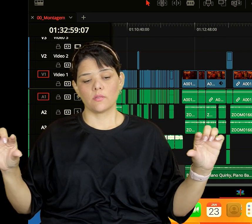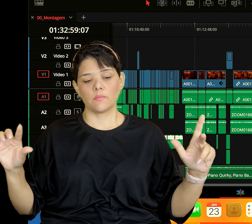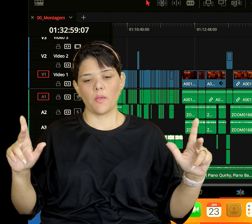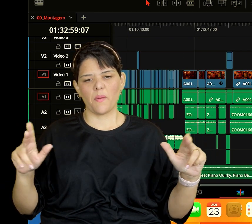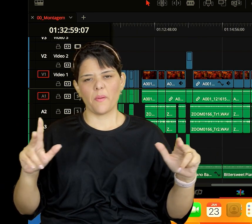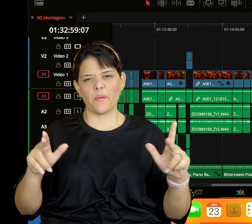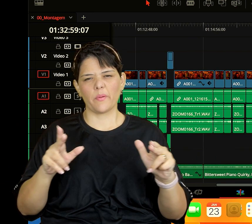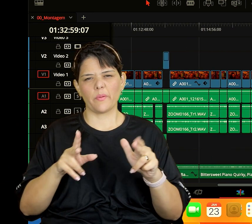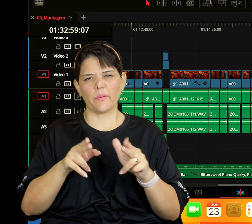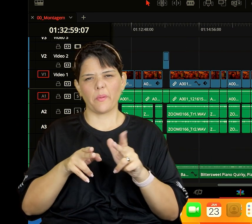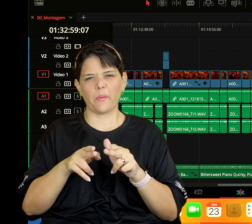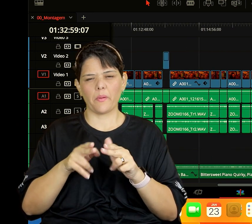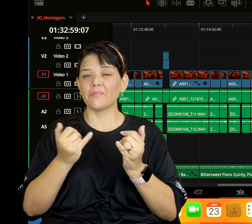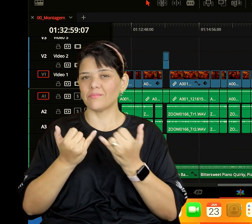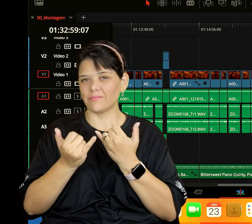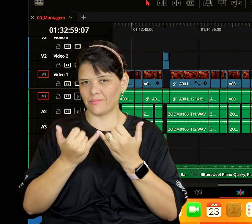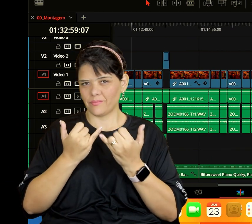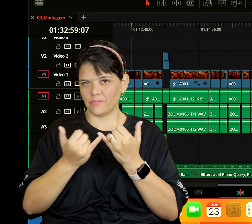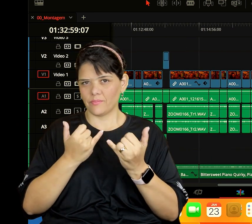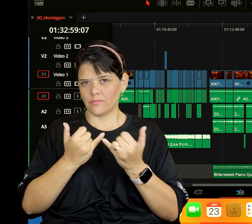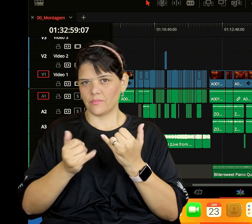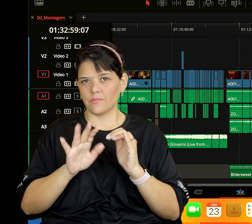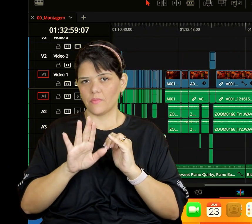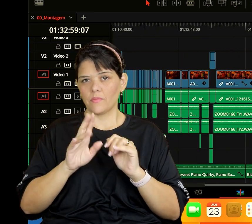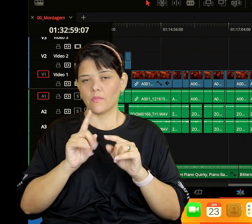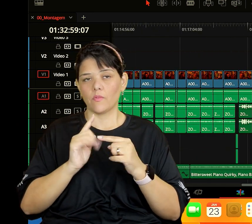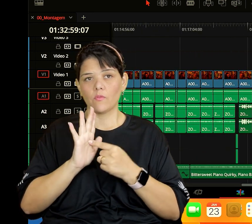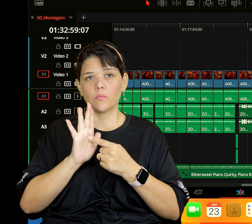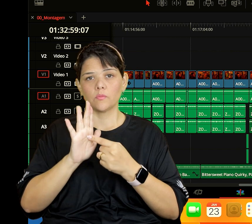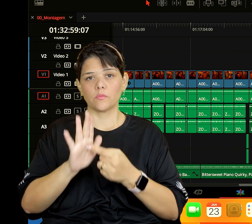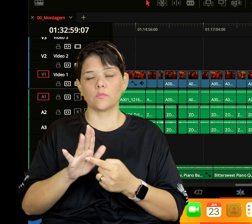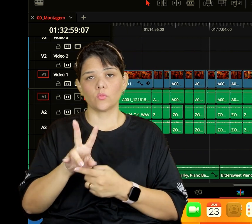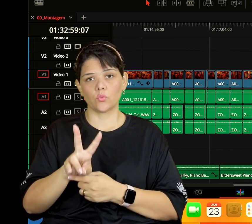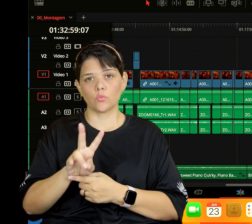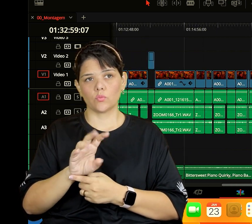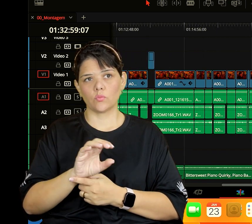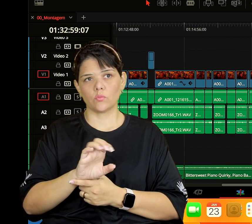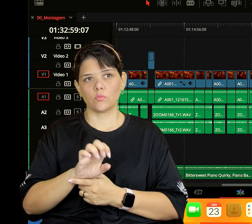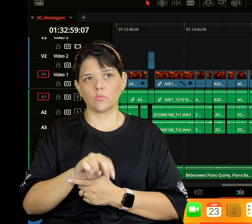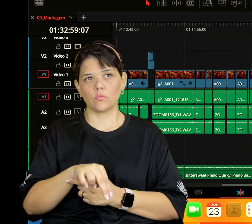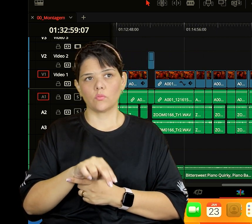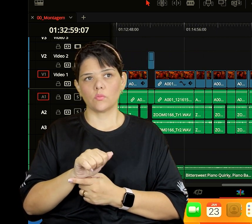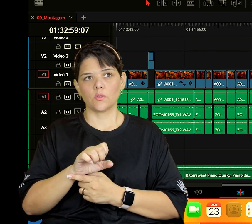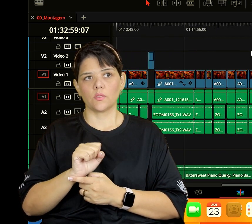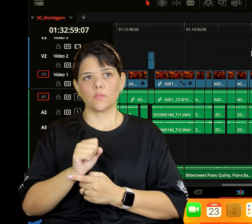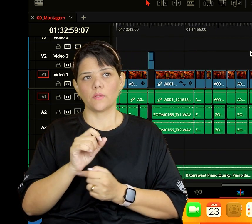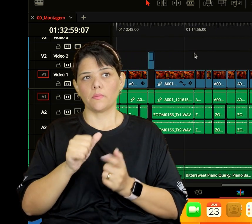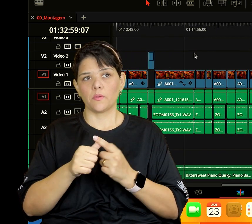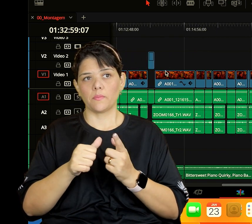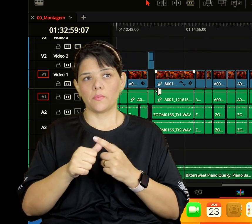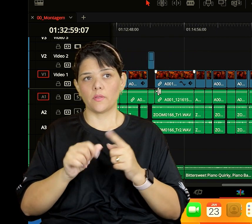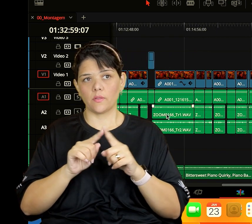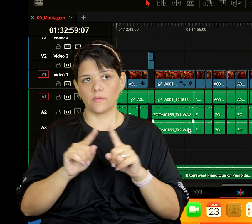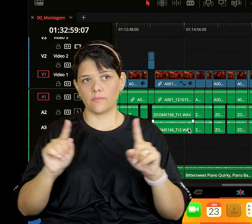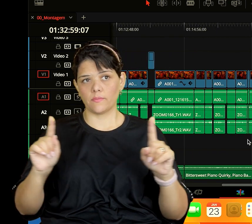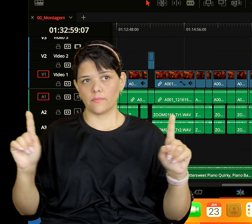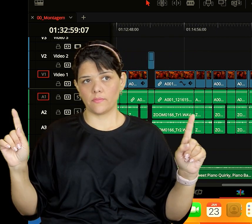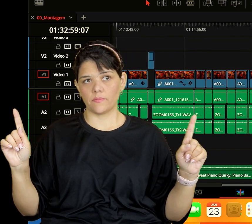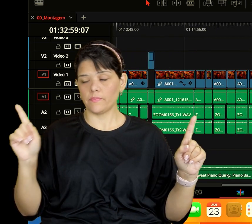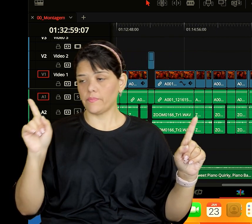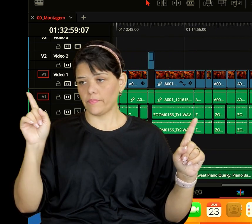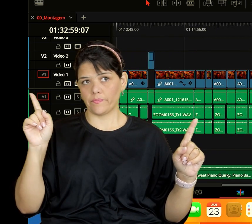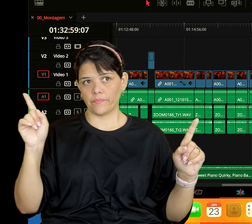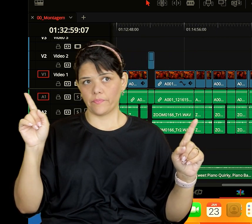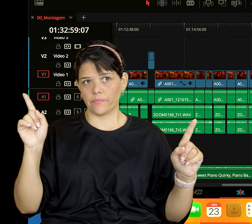certo? Eu vou mostrar duas cenas para vocês. A primeira é essa aqui. Ela é uma cena de 10 minutos, que é baseada